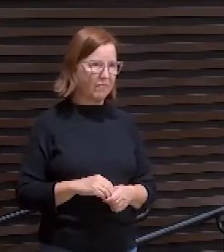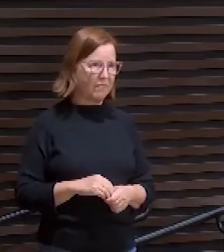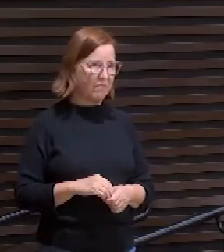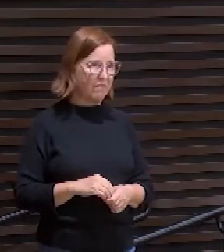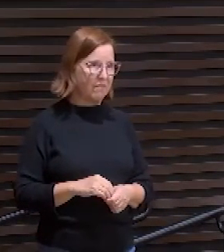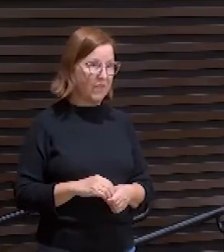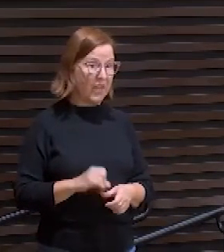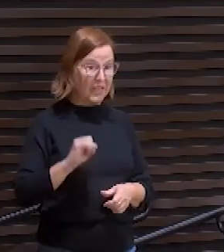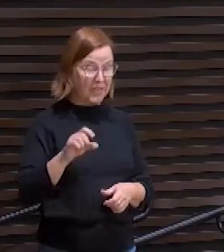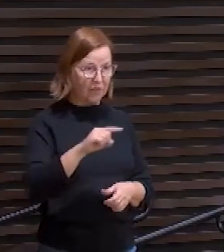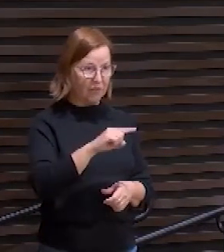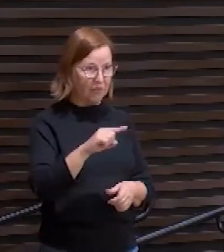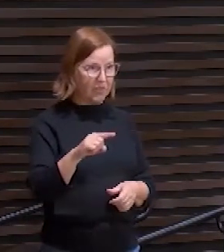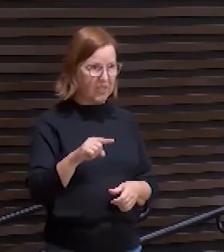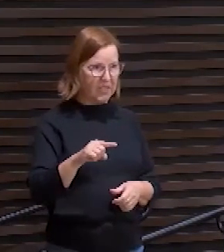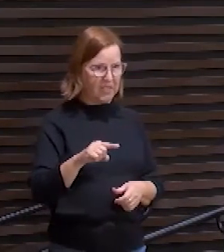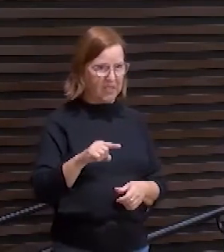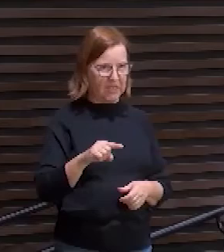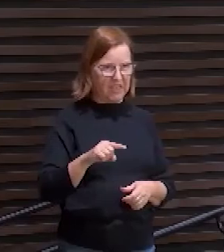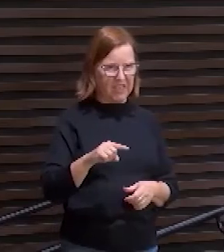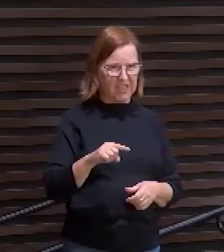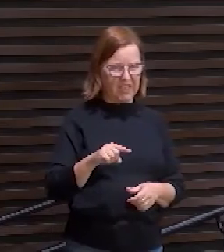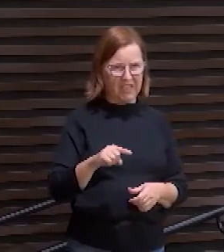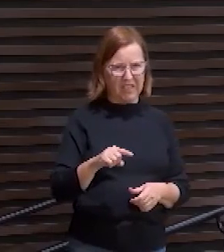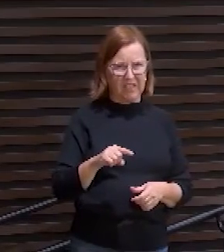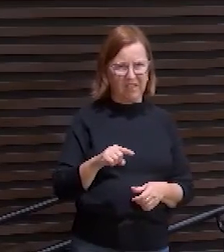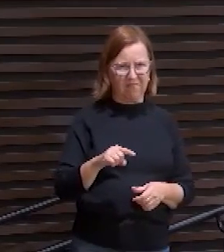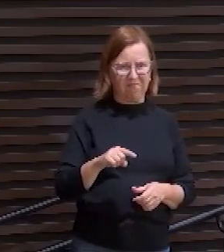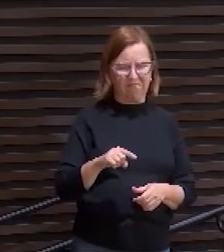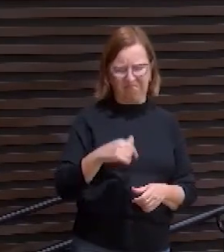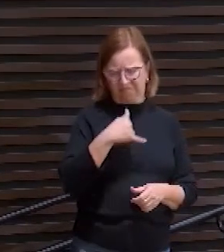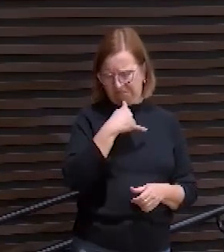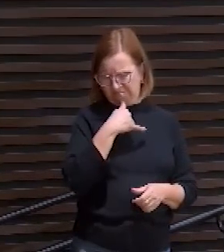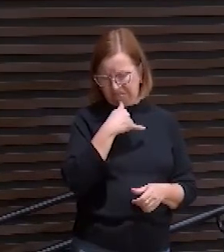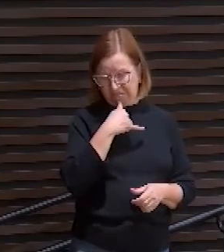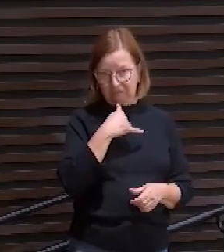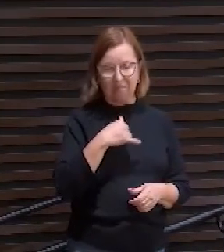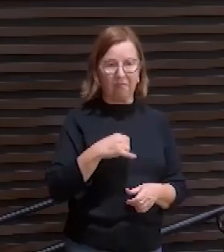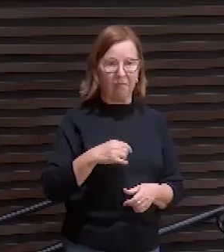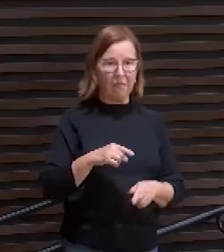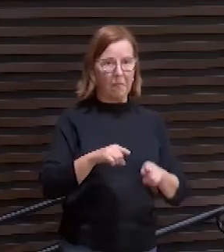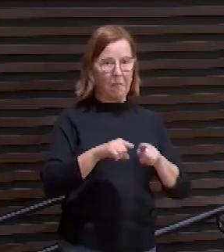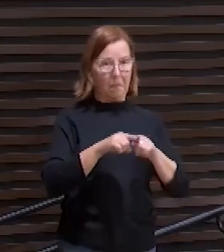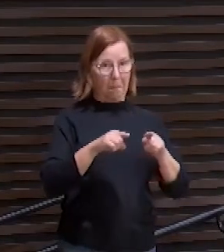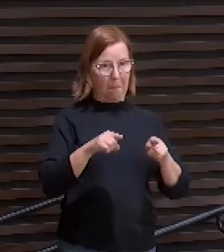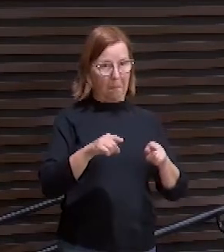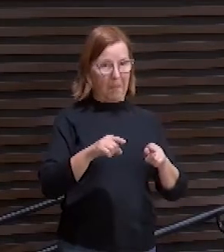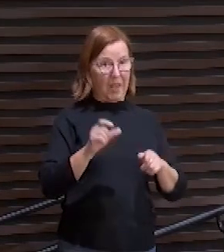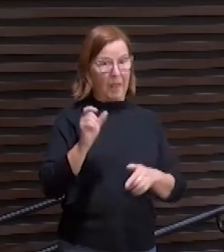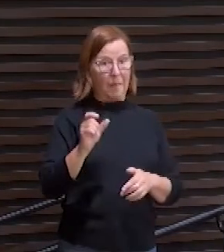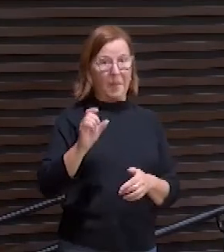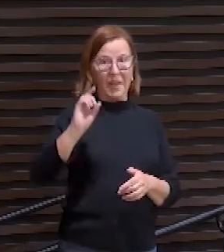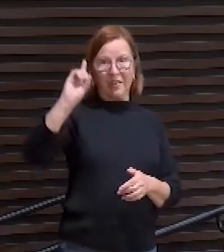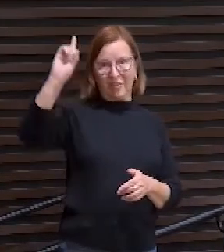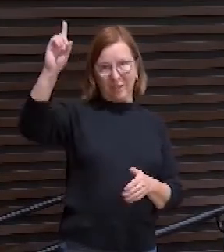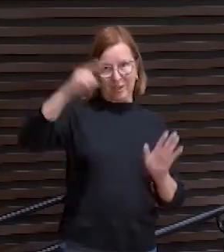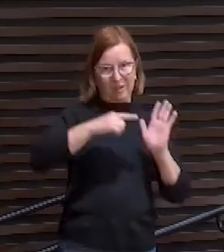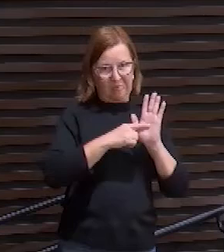E se você ficou ofendido, quem está dizendo isso é a palavra, não sou eu.